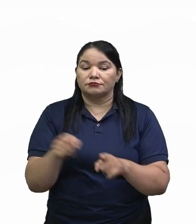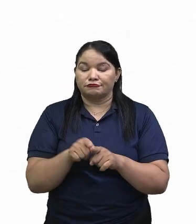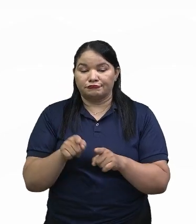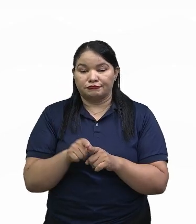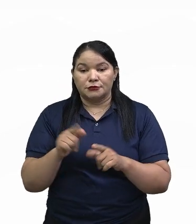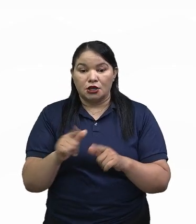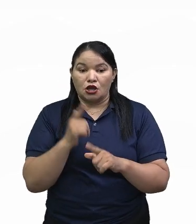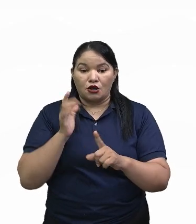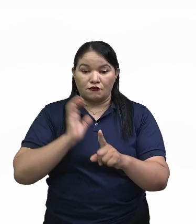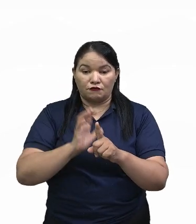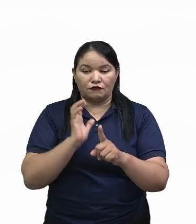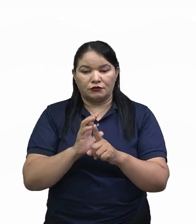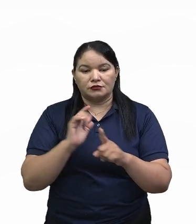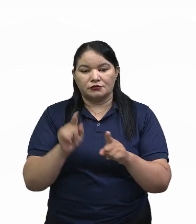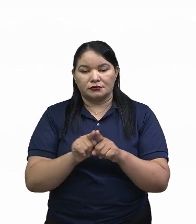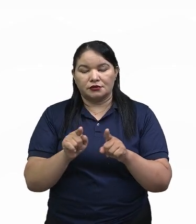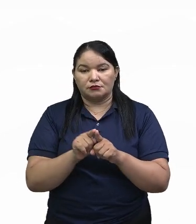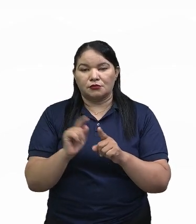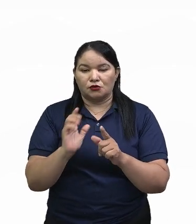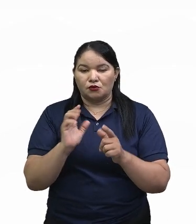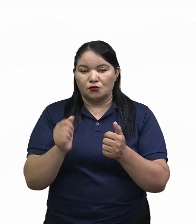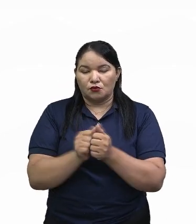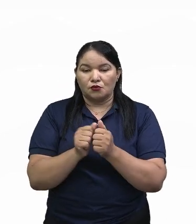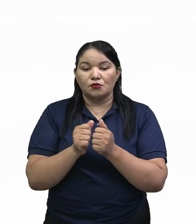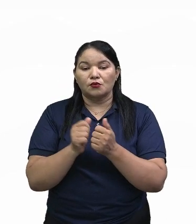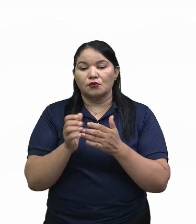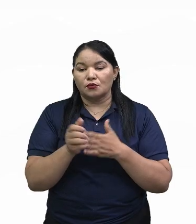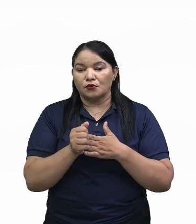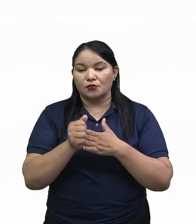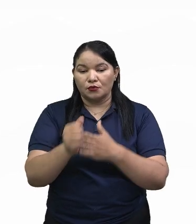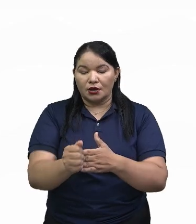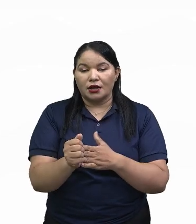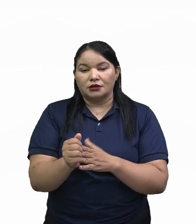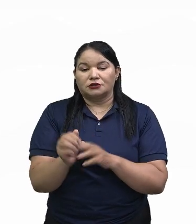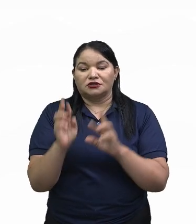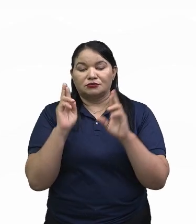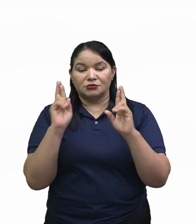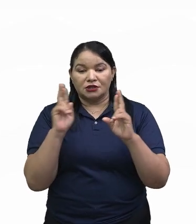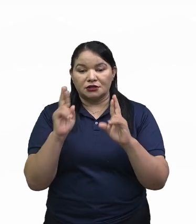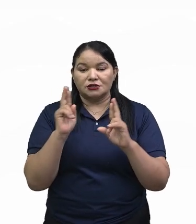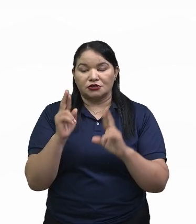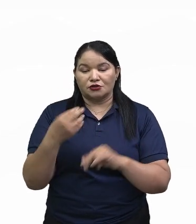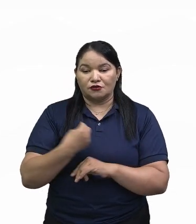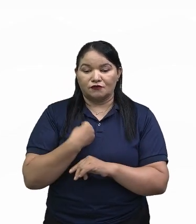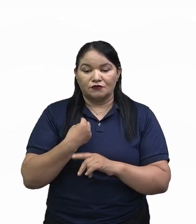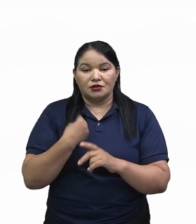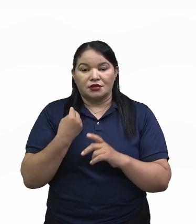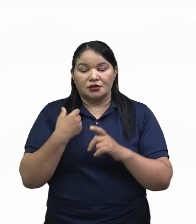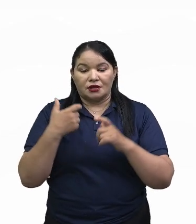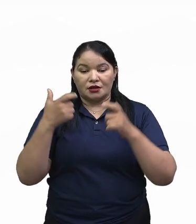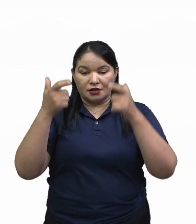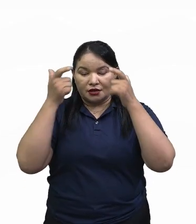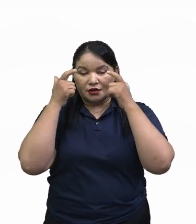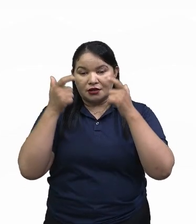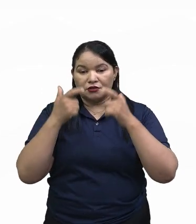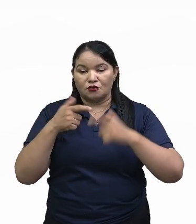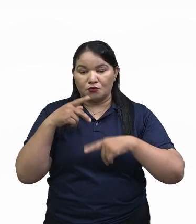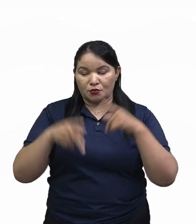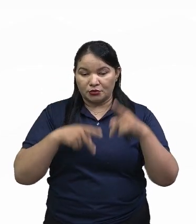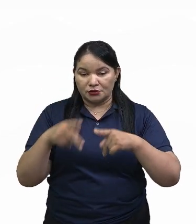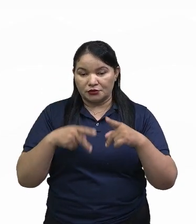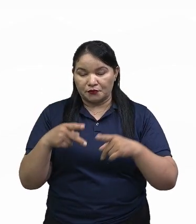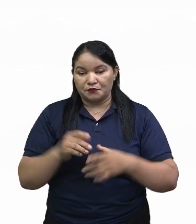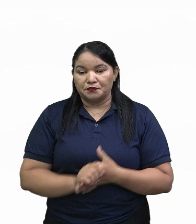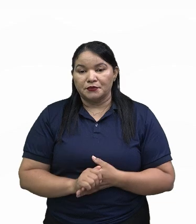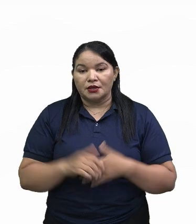da influência do messianismo, né, e a esperança de um reino encantado para essa população. Então você tem, olha